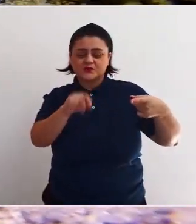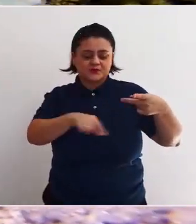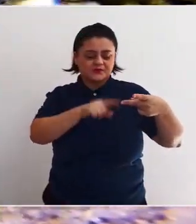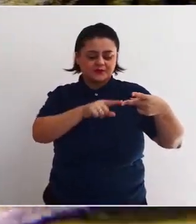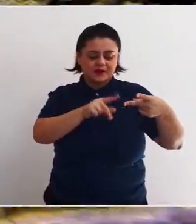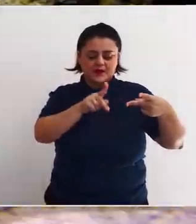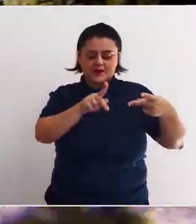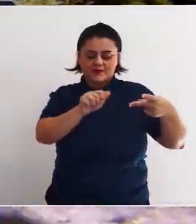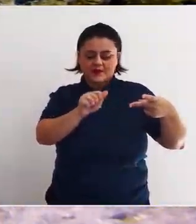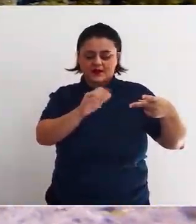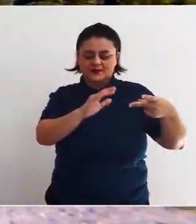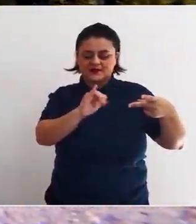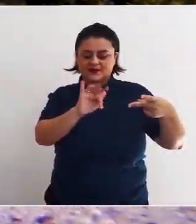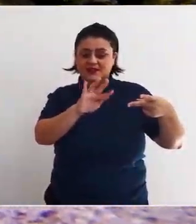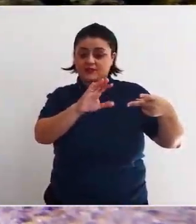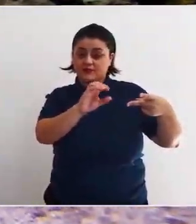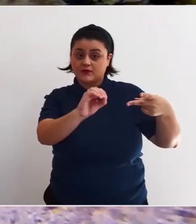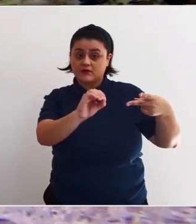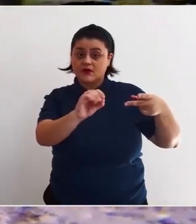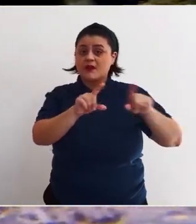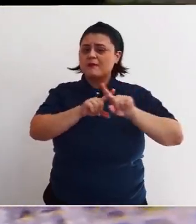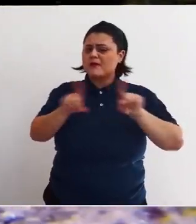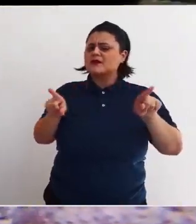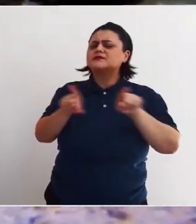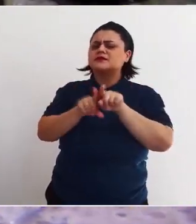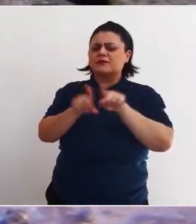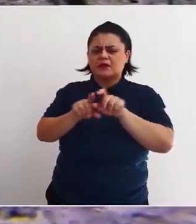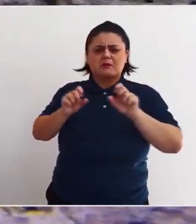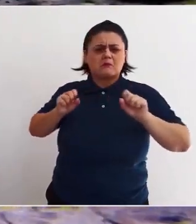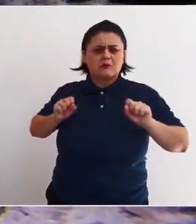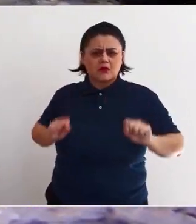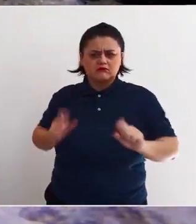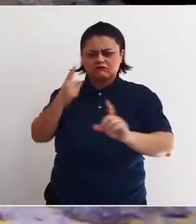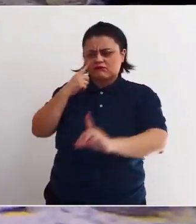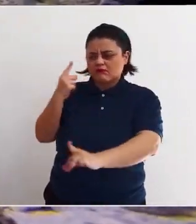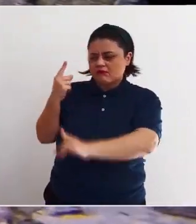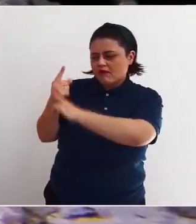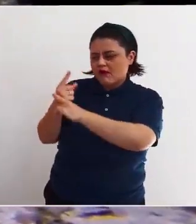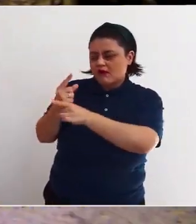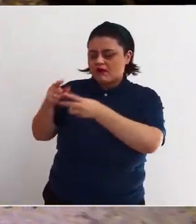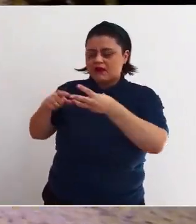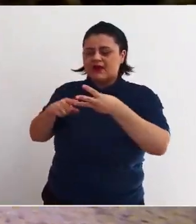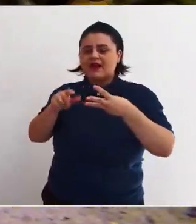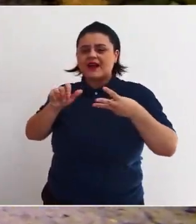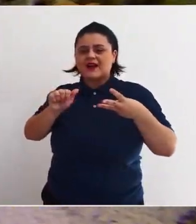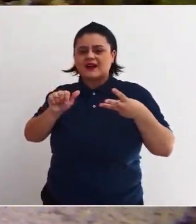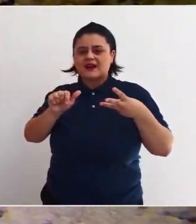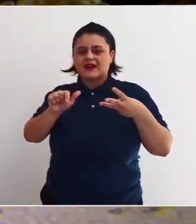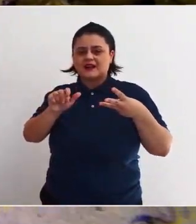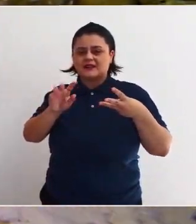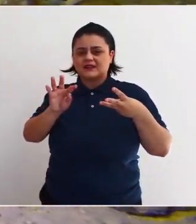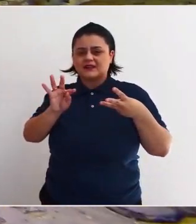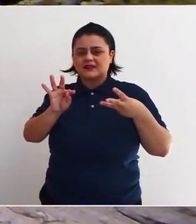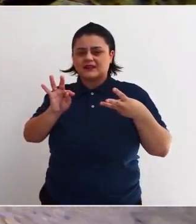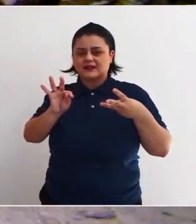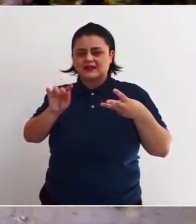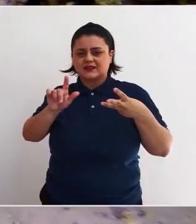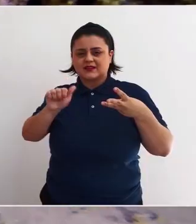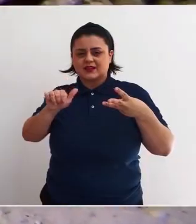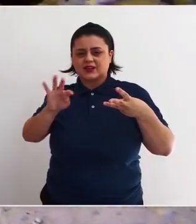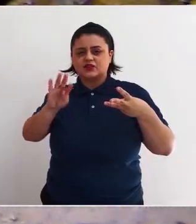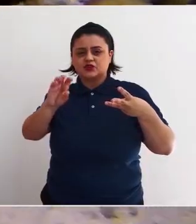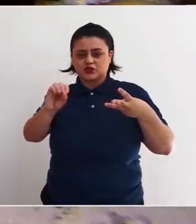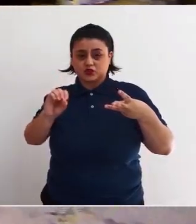pode ser encontrado no Atlântico Ocidental, onde foi introduzido pelo homem. A espécie